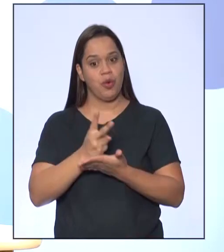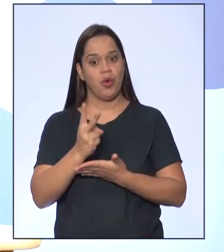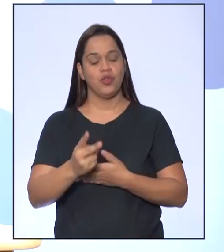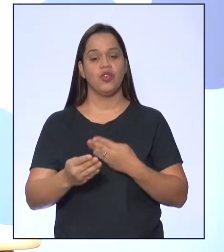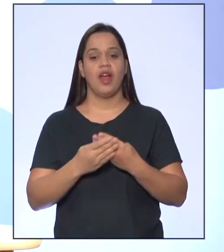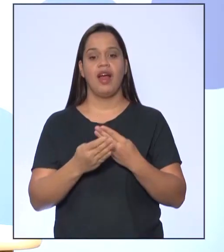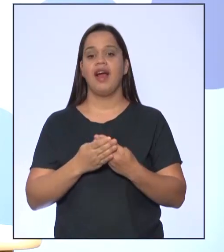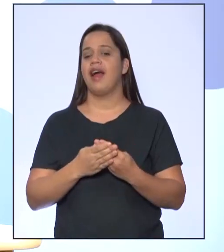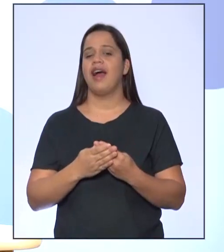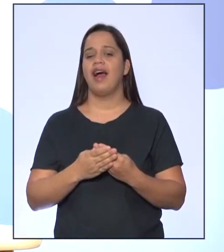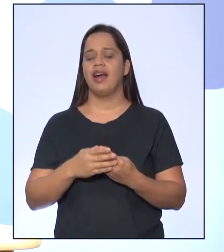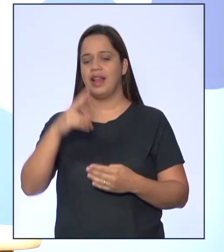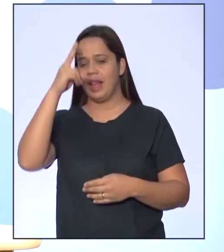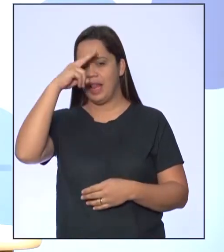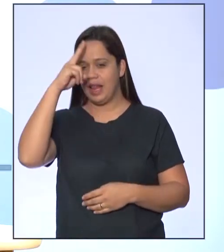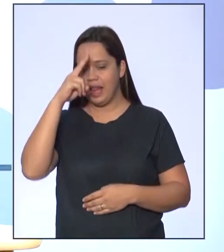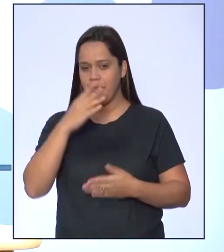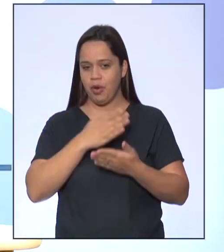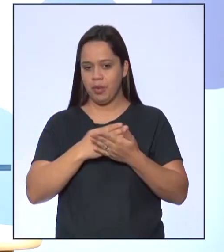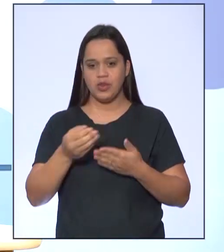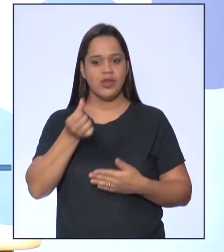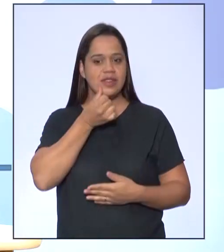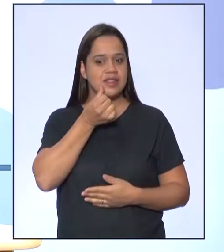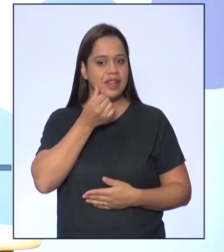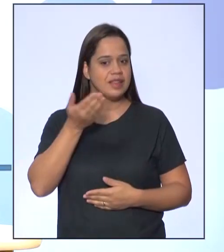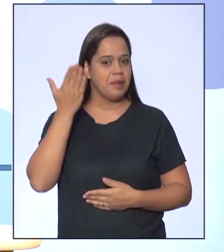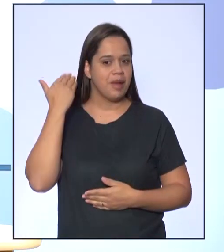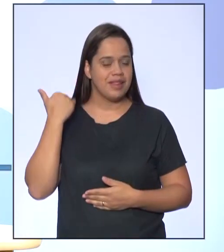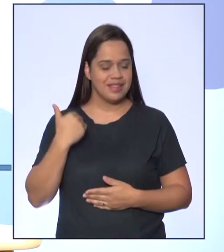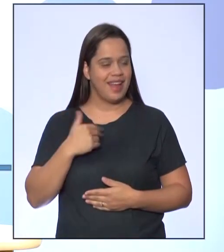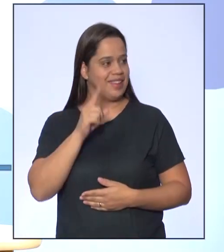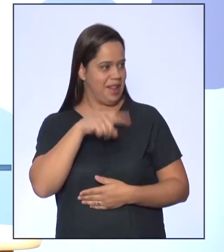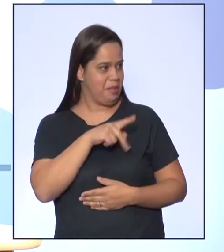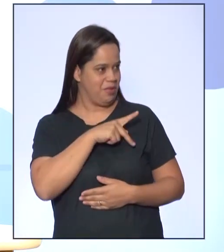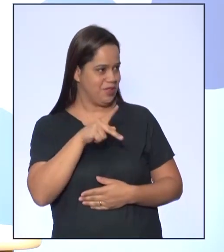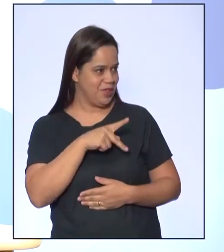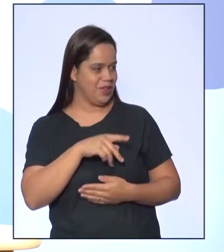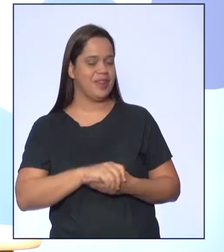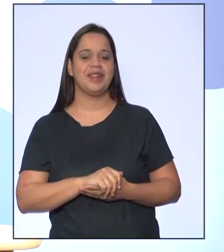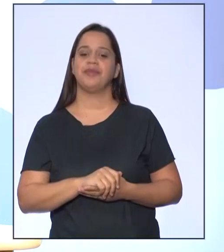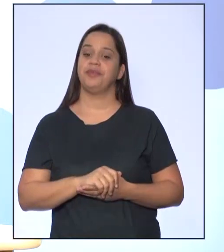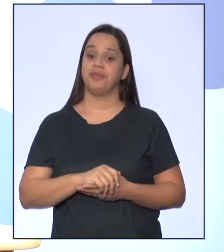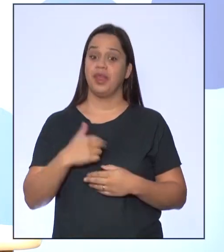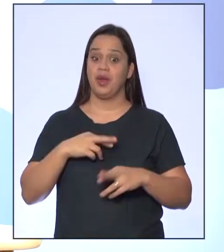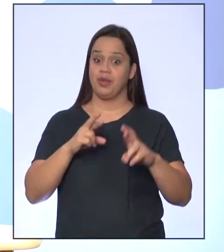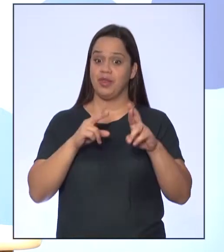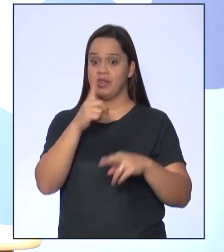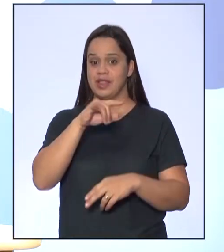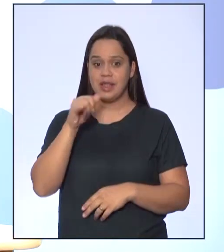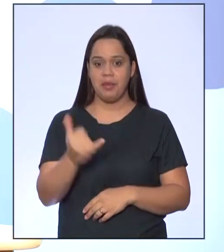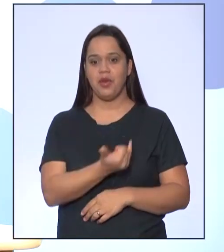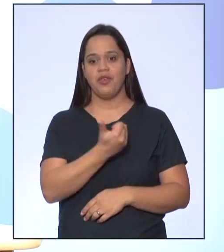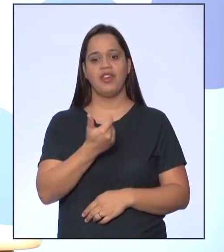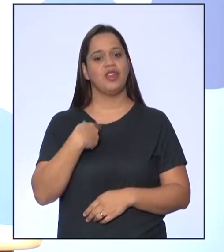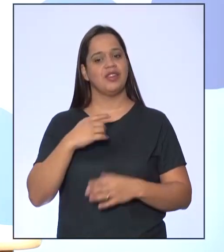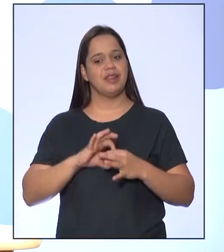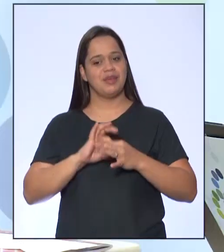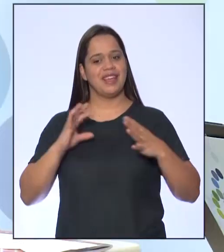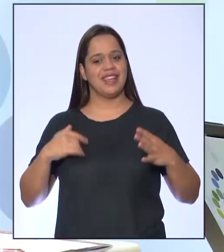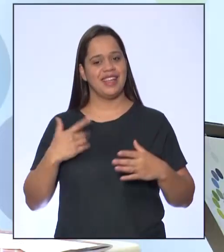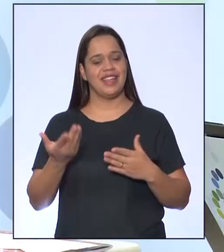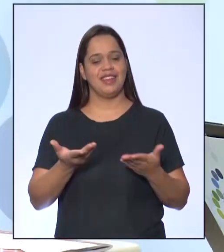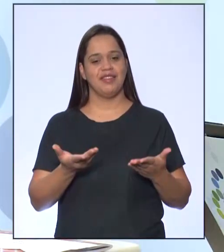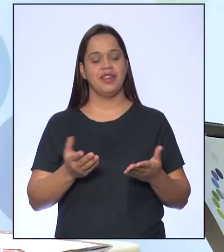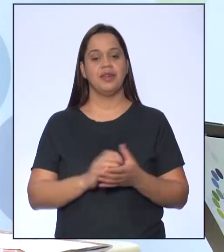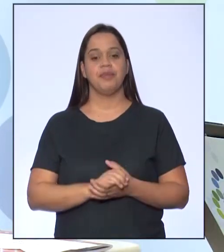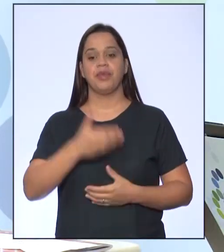hoje naquela aula do conto. Lembra que a gente começou sexta-feira passada, né, Lúcia? Isso. Espero que vocês aproveitem. Qualquer coisa, estamos à disposição. Eu